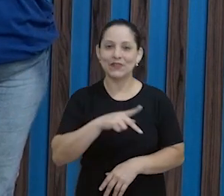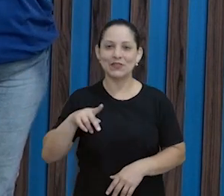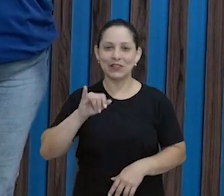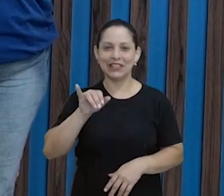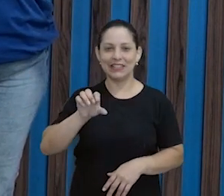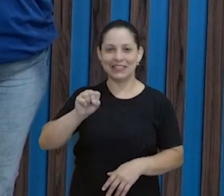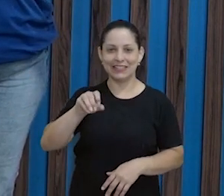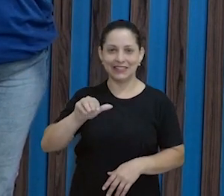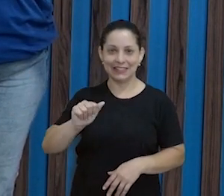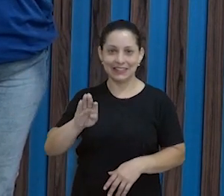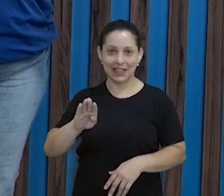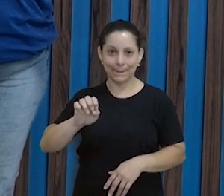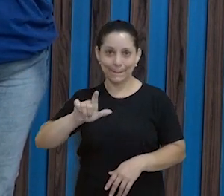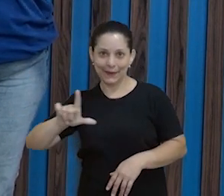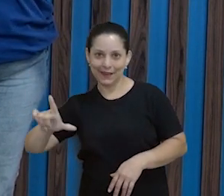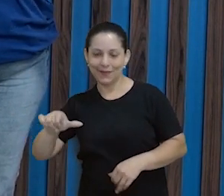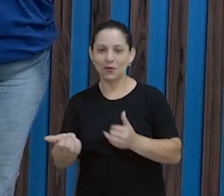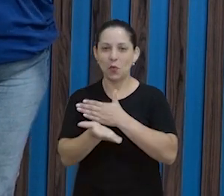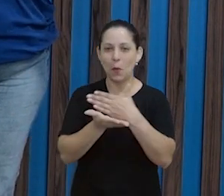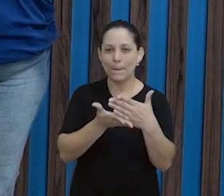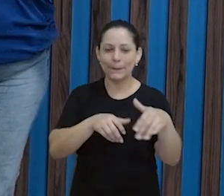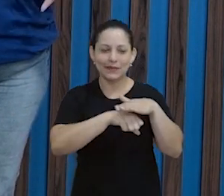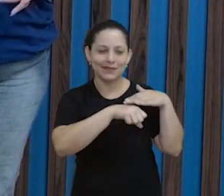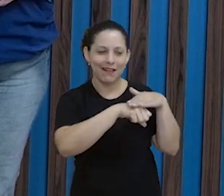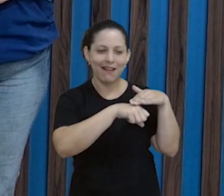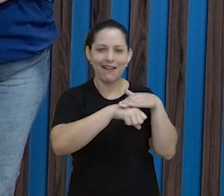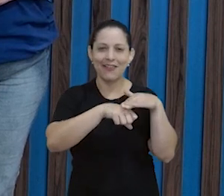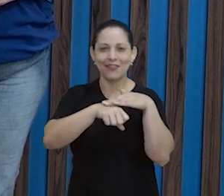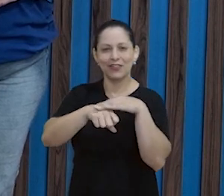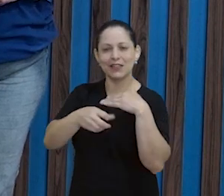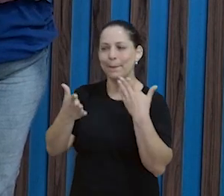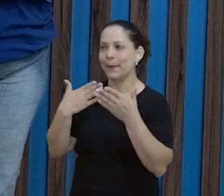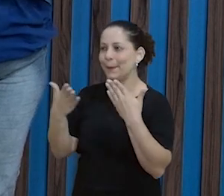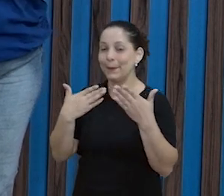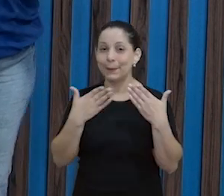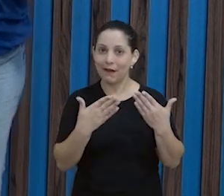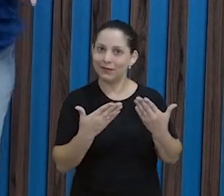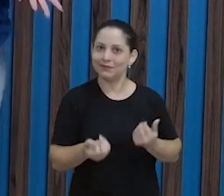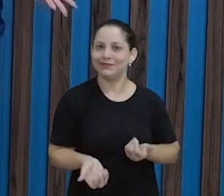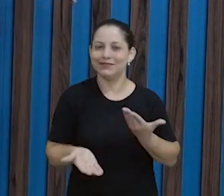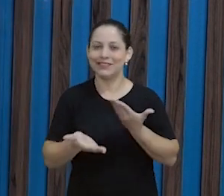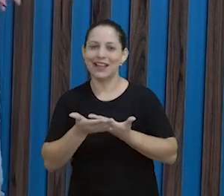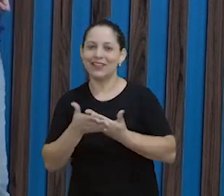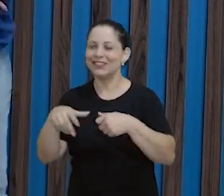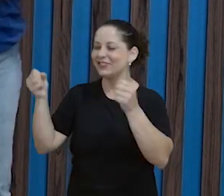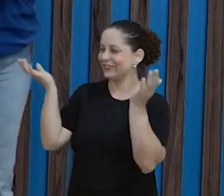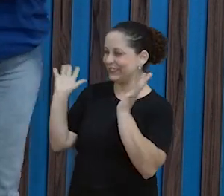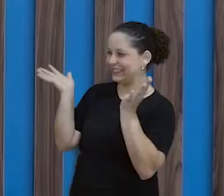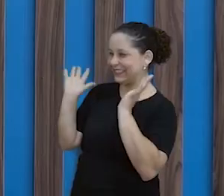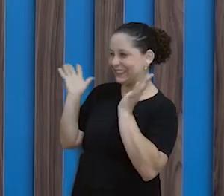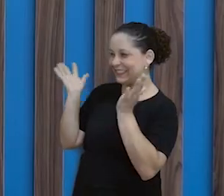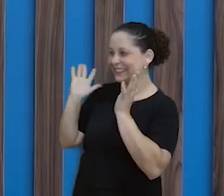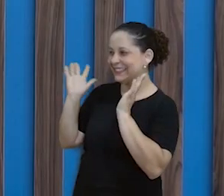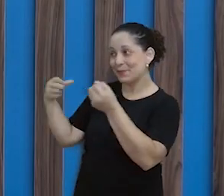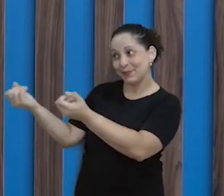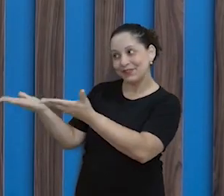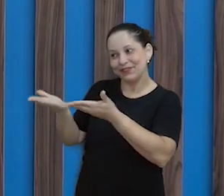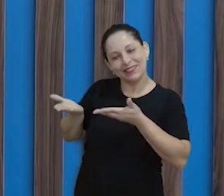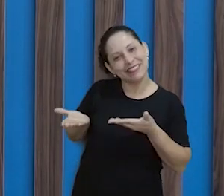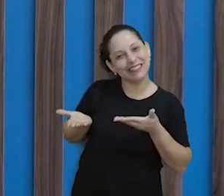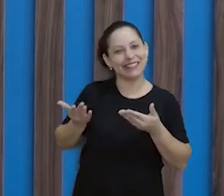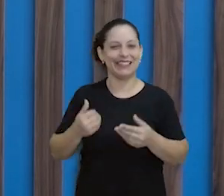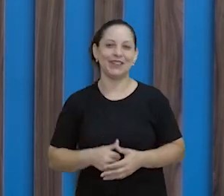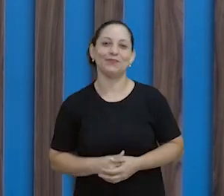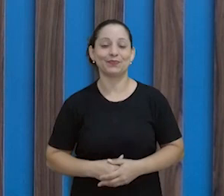já iniciar, né, nossa conversa de todas as aulas. Então, olá, professora, Olá, seja bem-vinda à nossa aula. Olá,